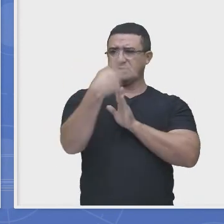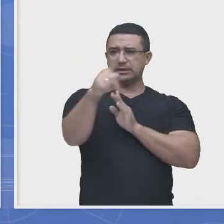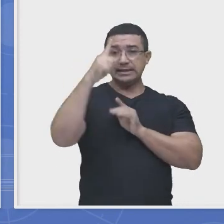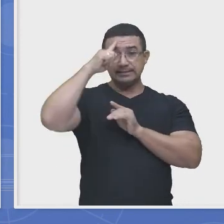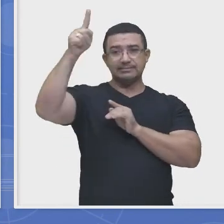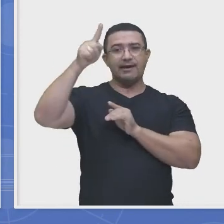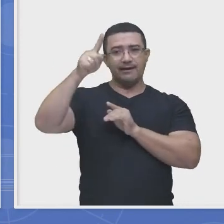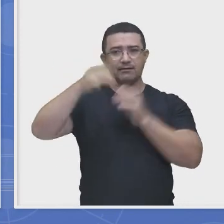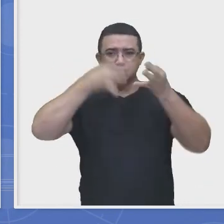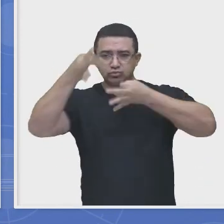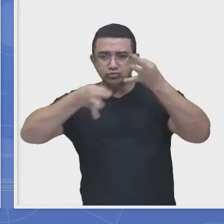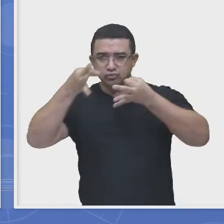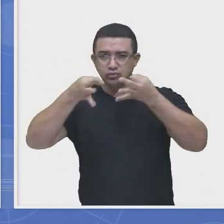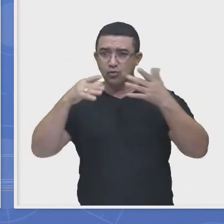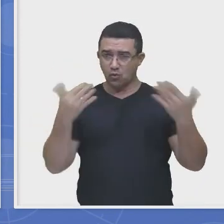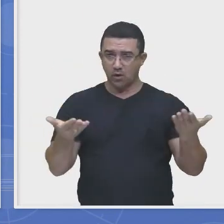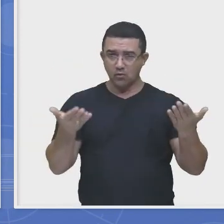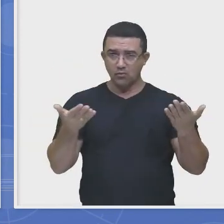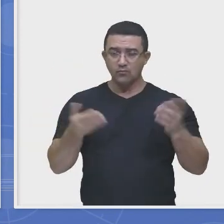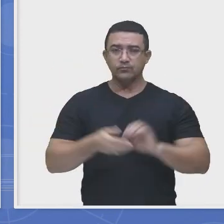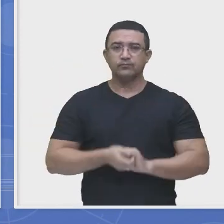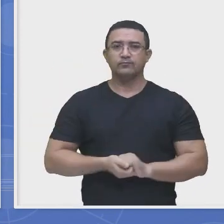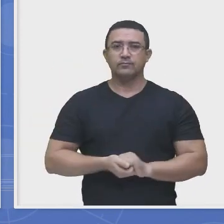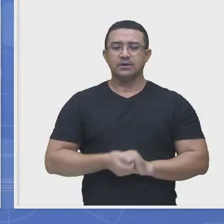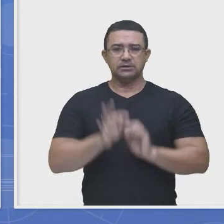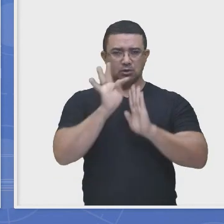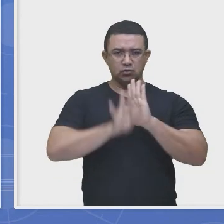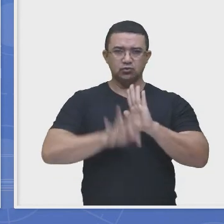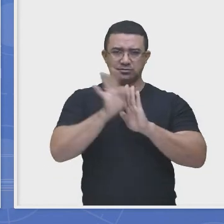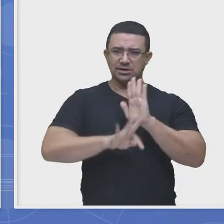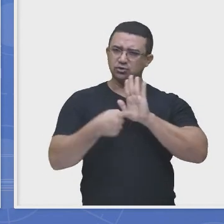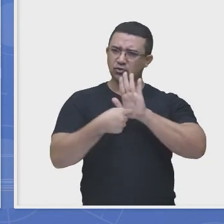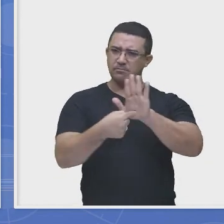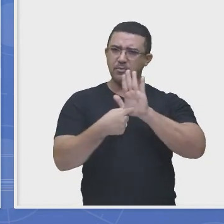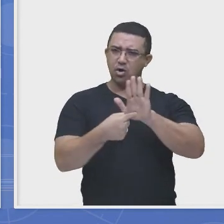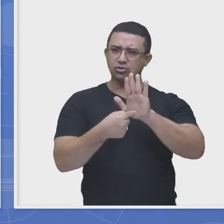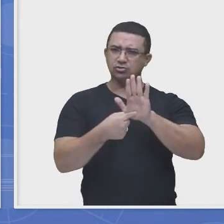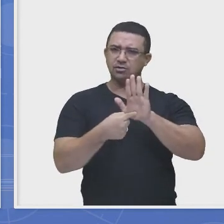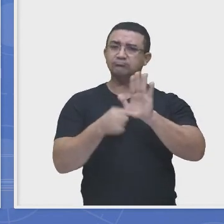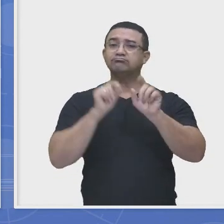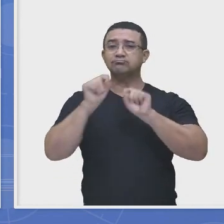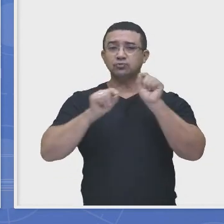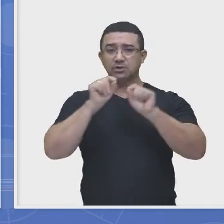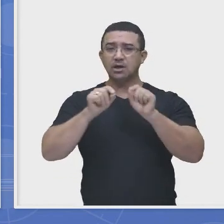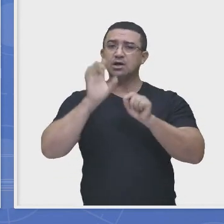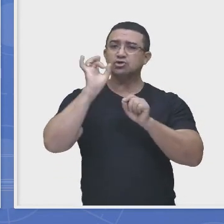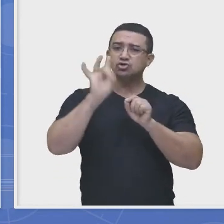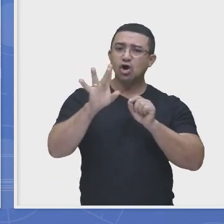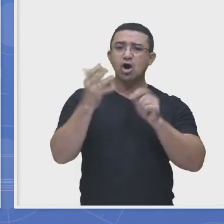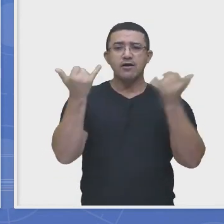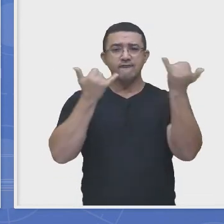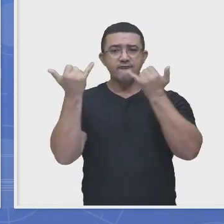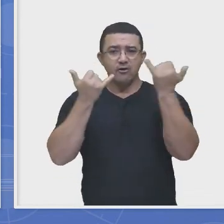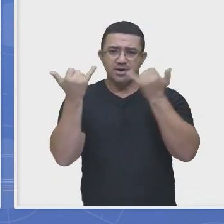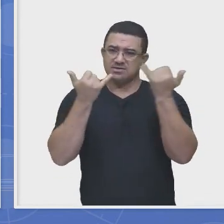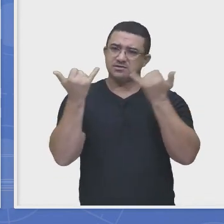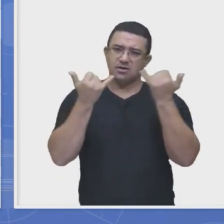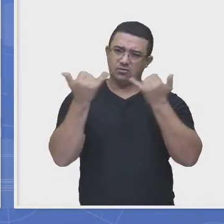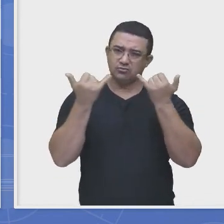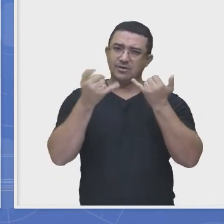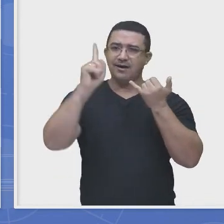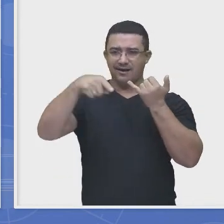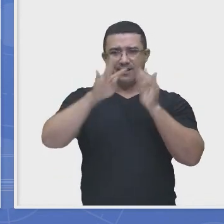com argumentos. Perceba que o nosso texto lá, ele apresentou o quê? Apenas informações. Então, ele é um